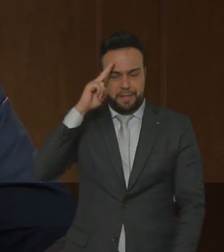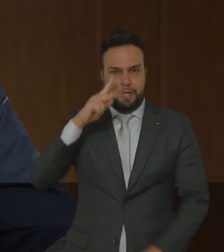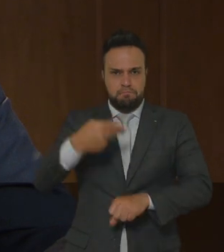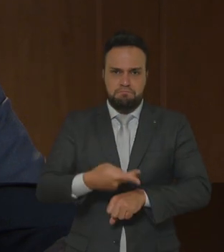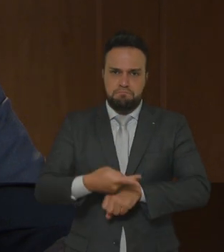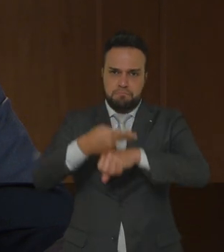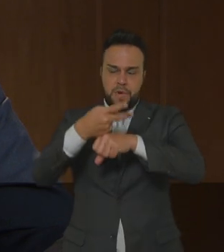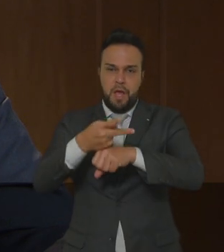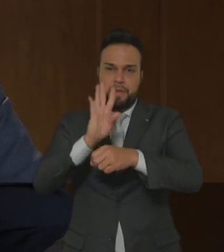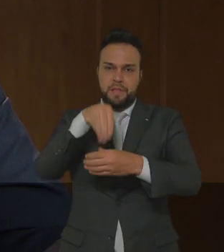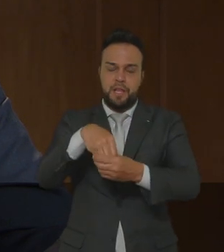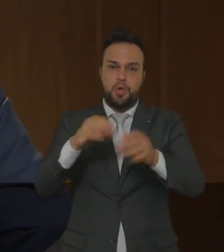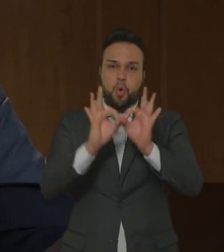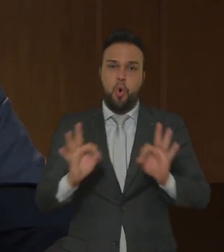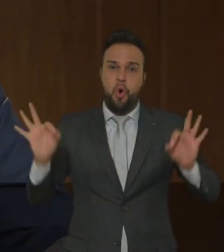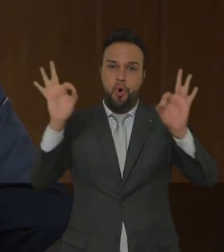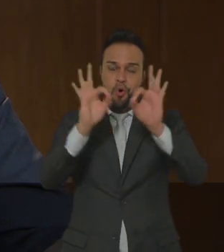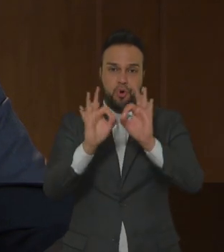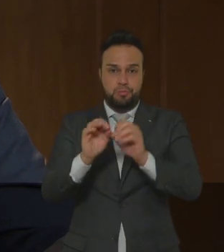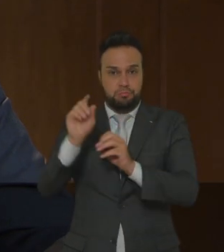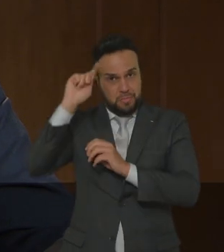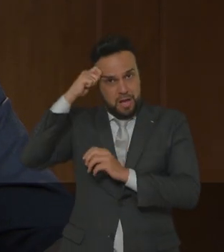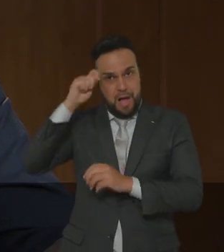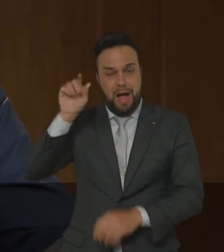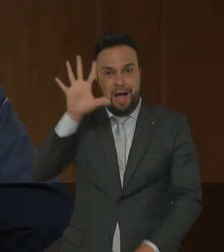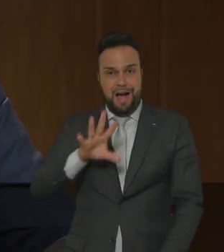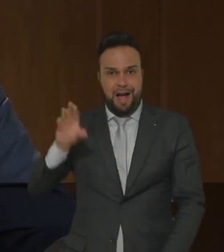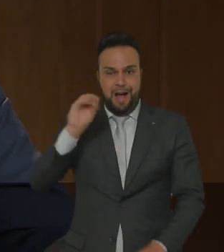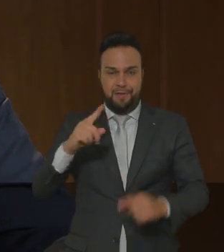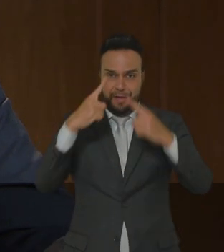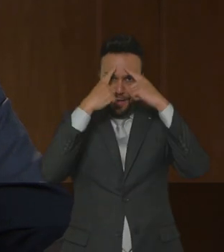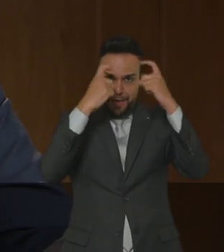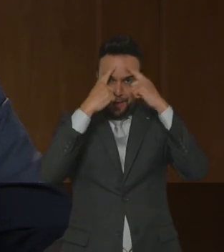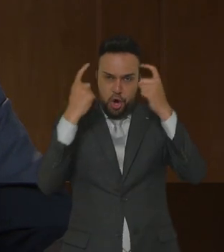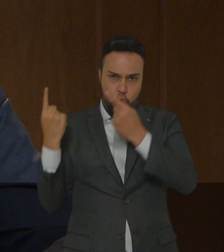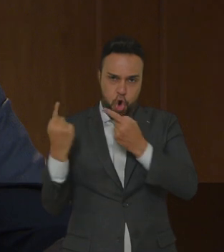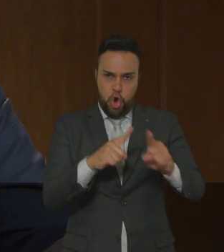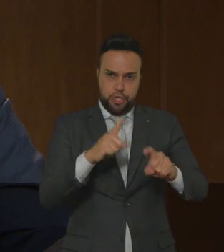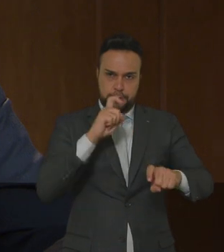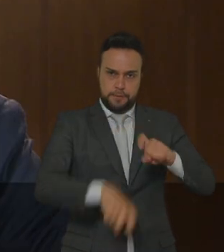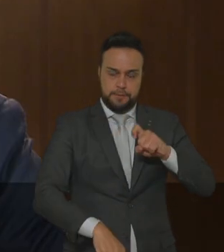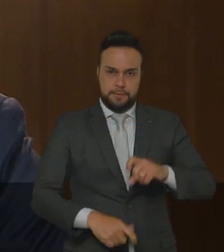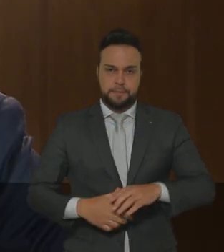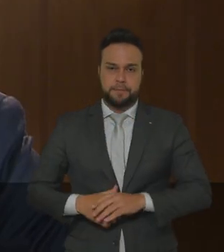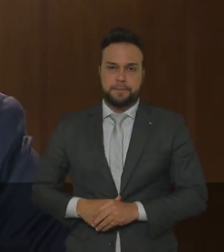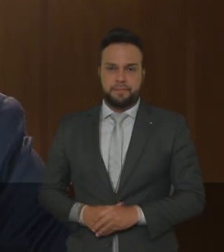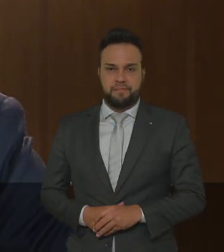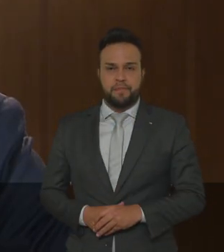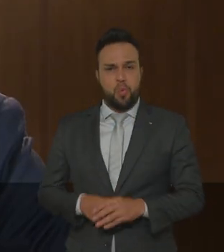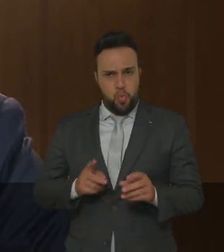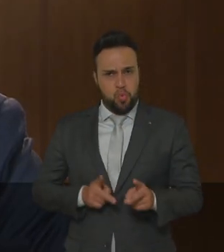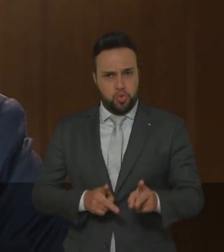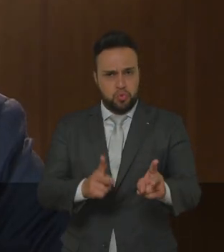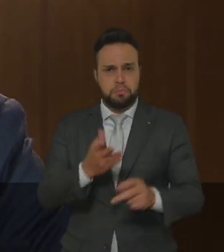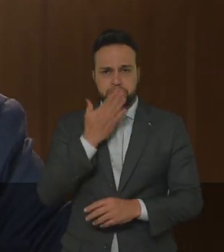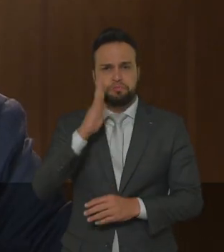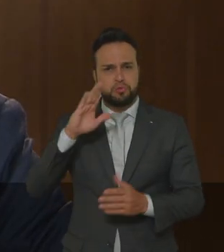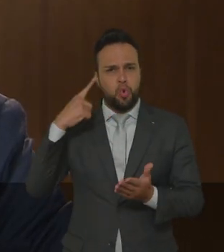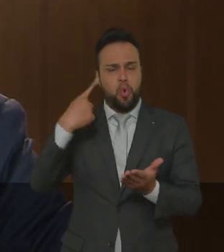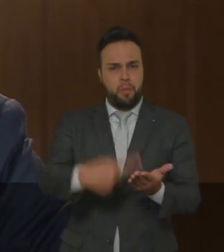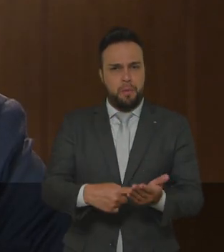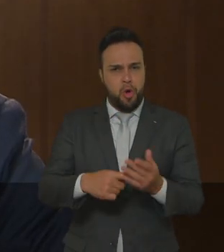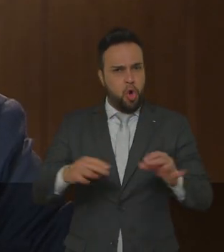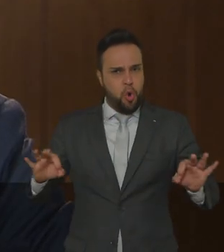uma missão da República centro-africana pelo trabalho contra a violência sexual seguimos